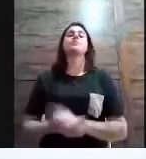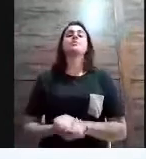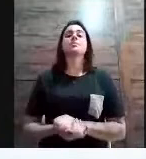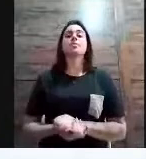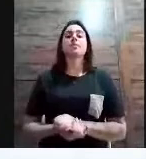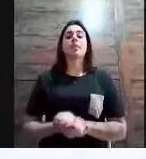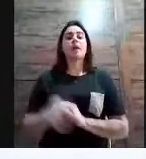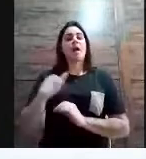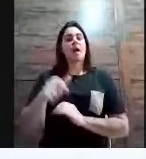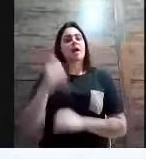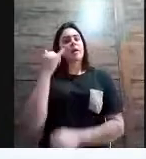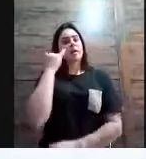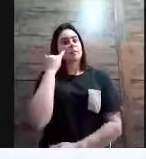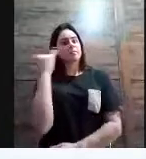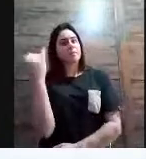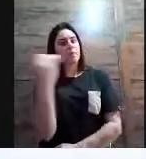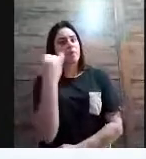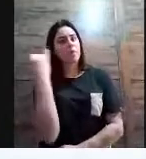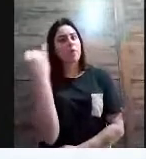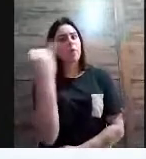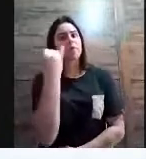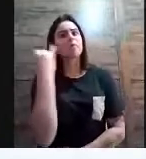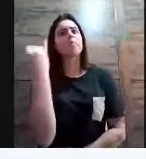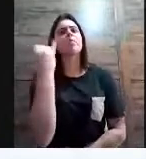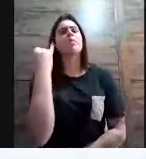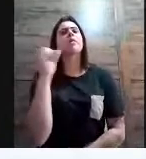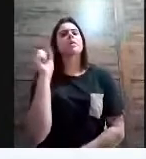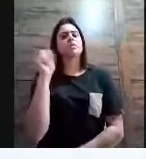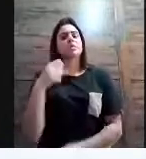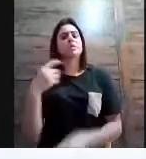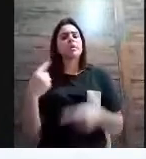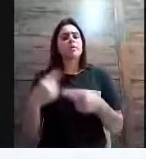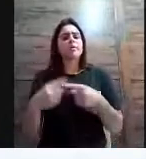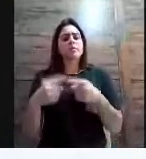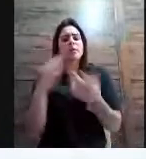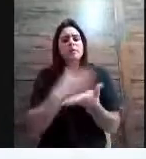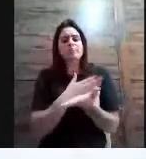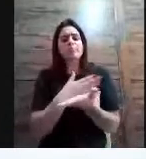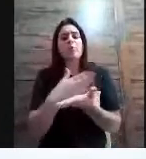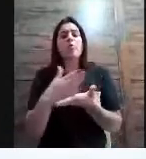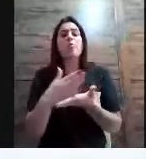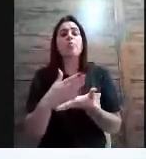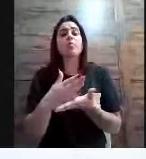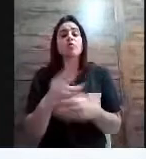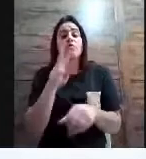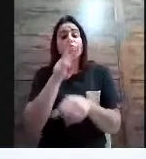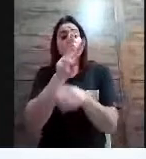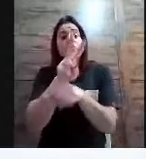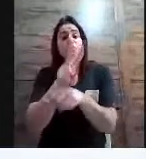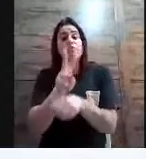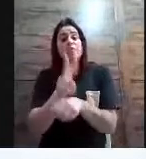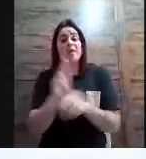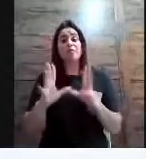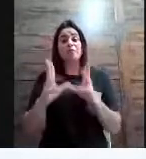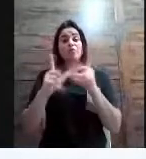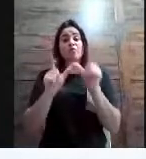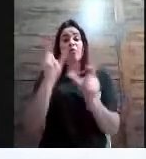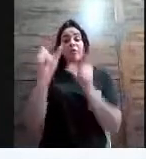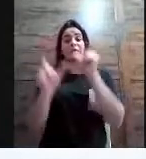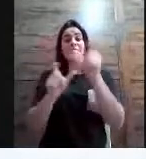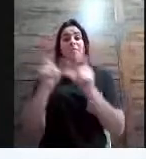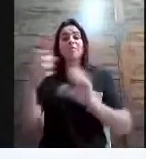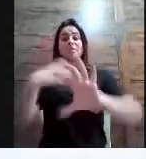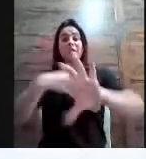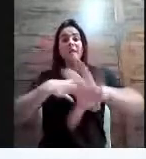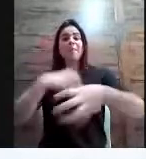importantíssimo, né? Um divisor de águas, porque aí, a partir desse momento, as pessoas têm acesso